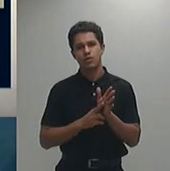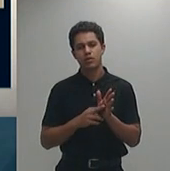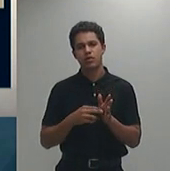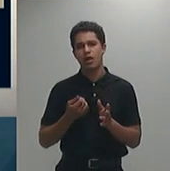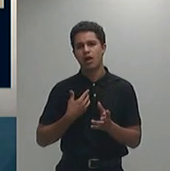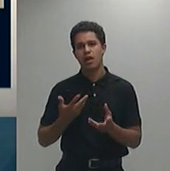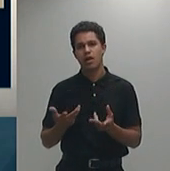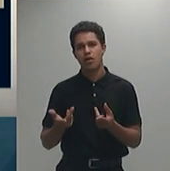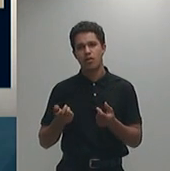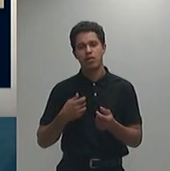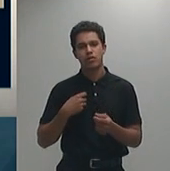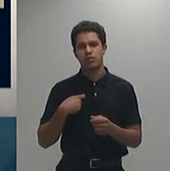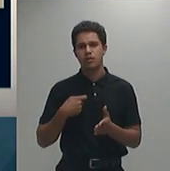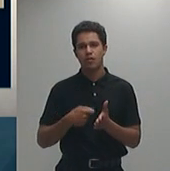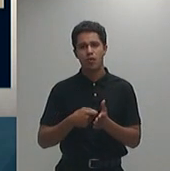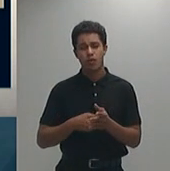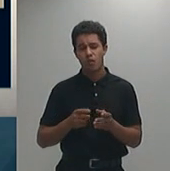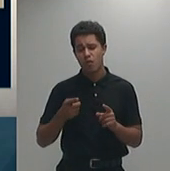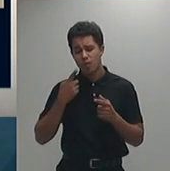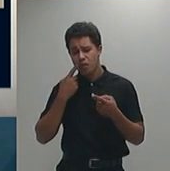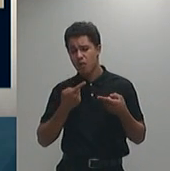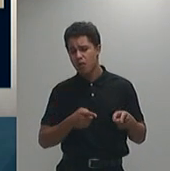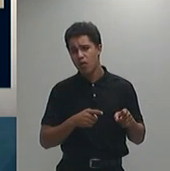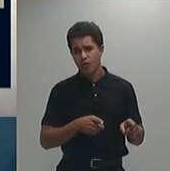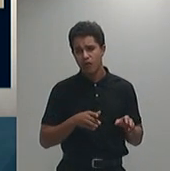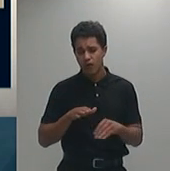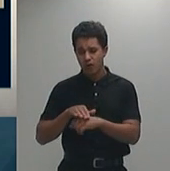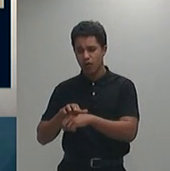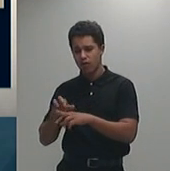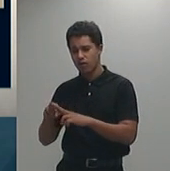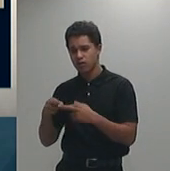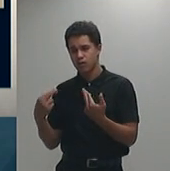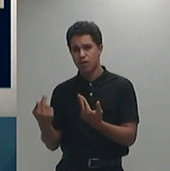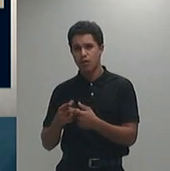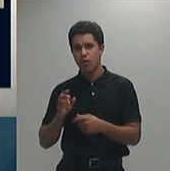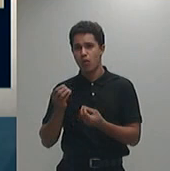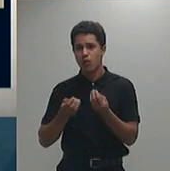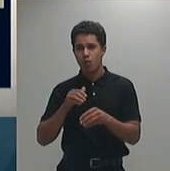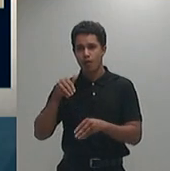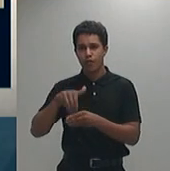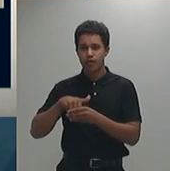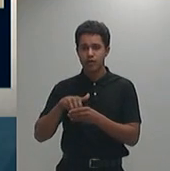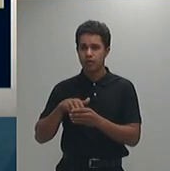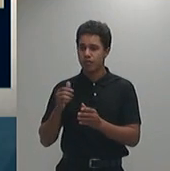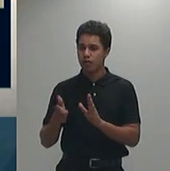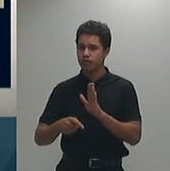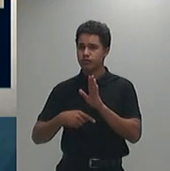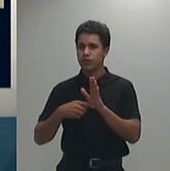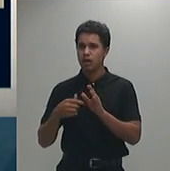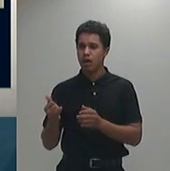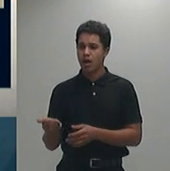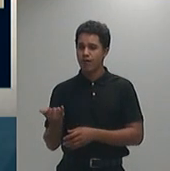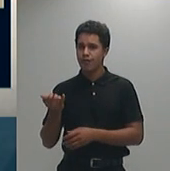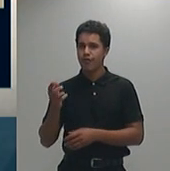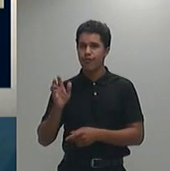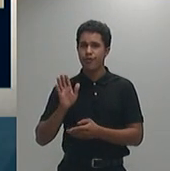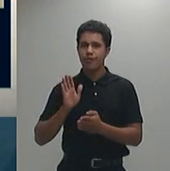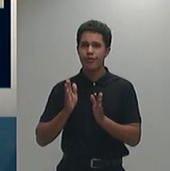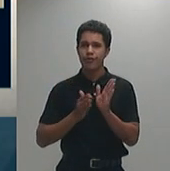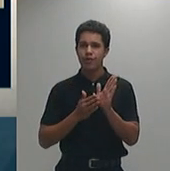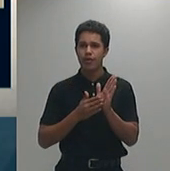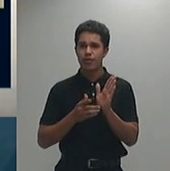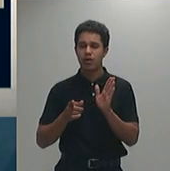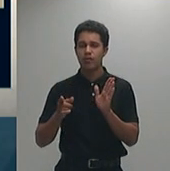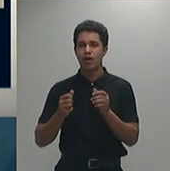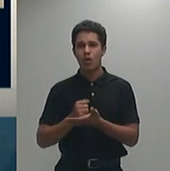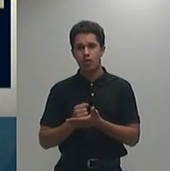Regência não apenas provocou a convocação da assembleia geral como a votação foi favorável EA responsabilização dos controladores administradores por meio